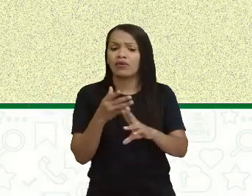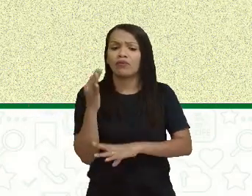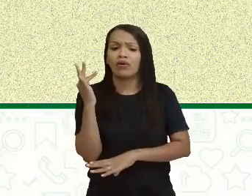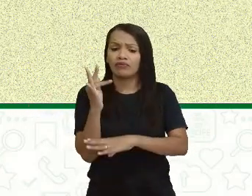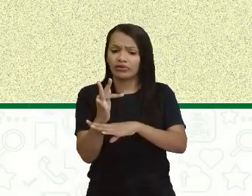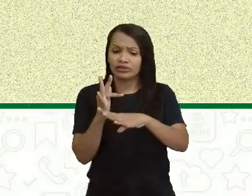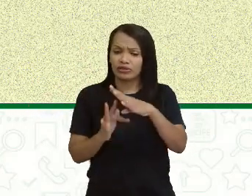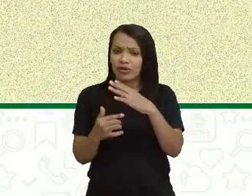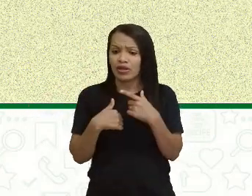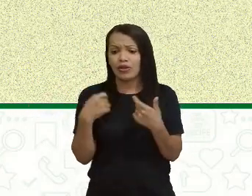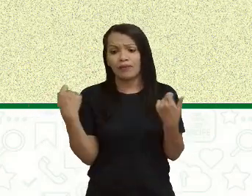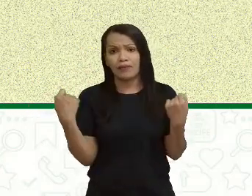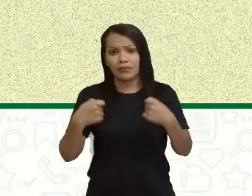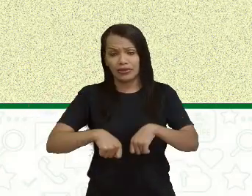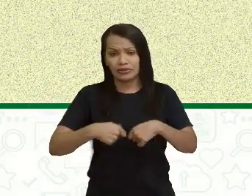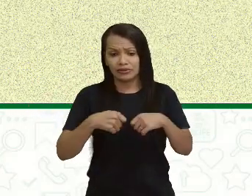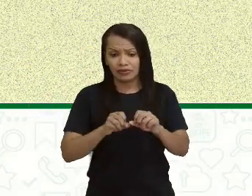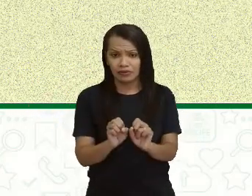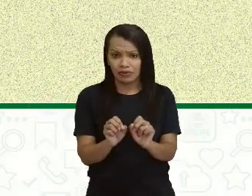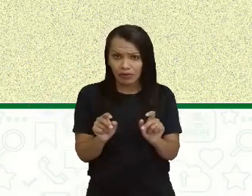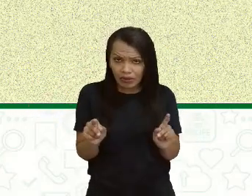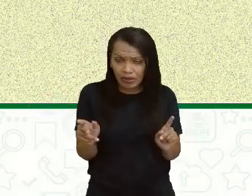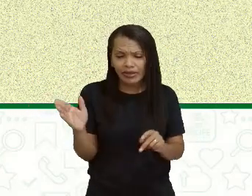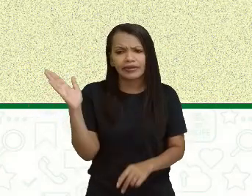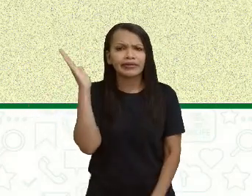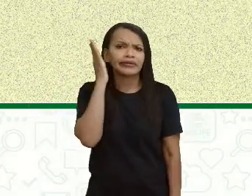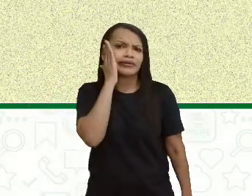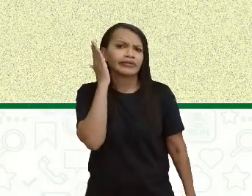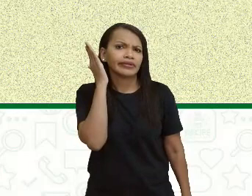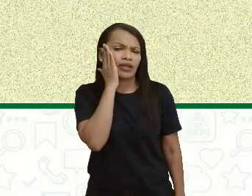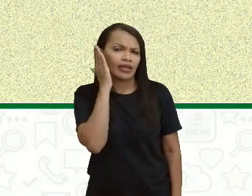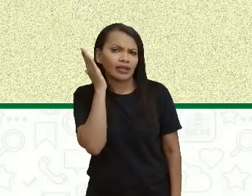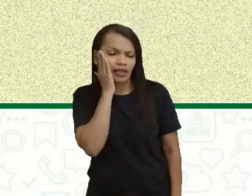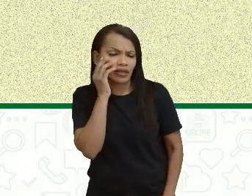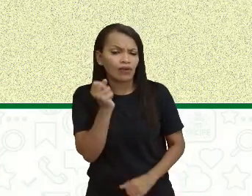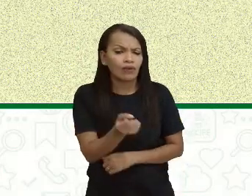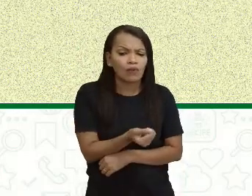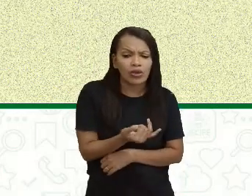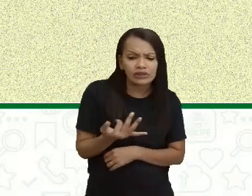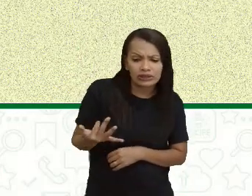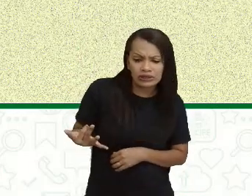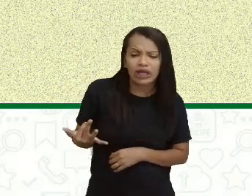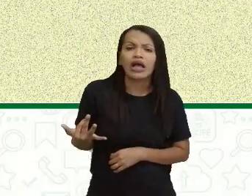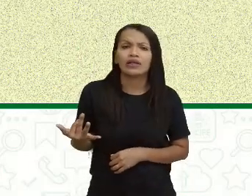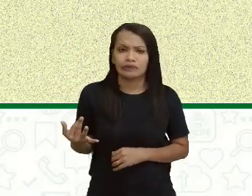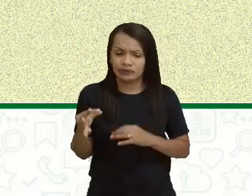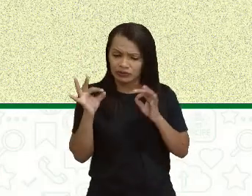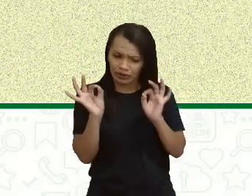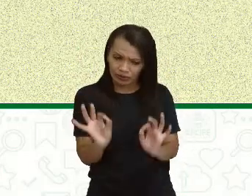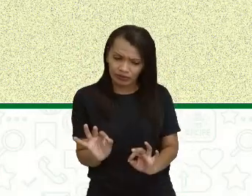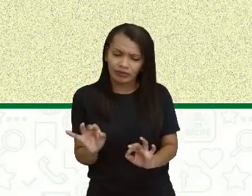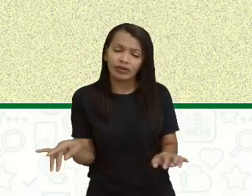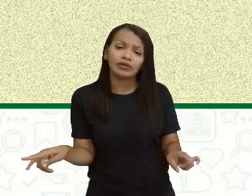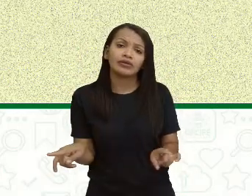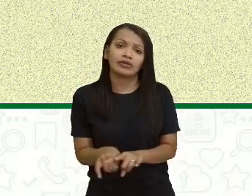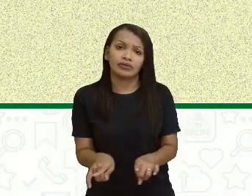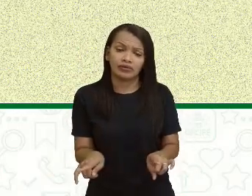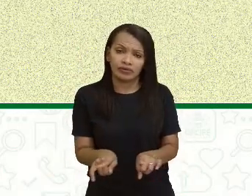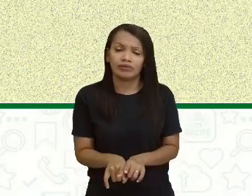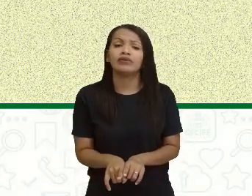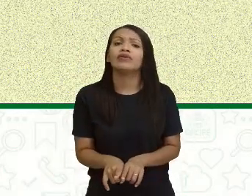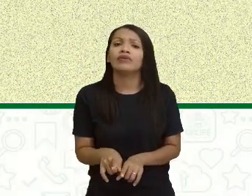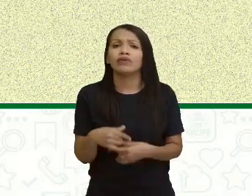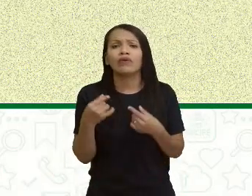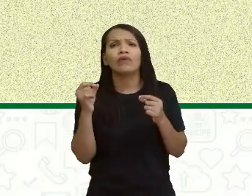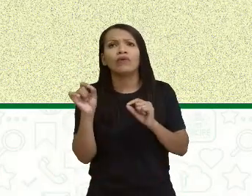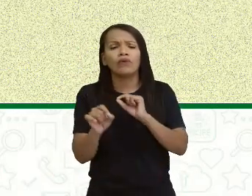fração, eu só preciso disso. Eu só preciso entender a quantidade do todo, né? E a quantidade do que